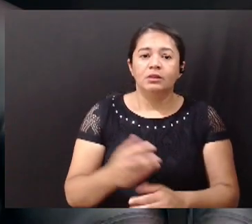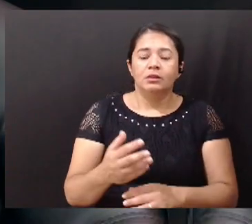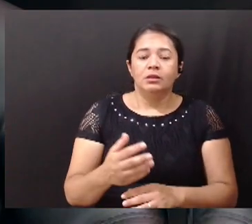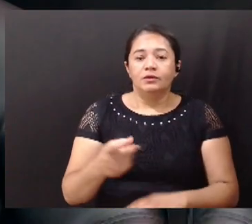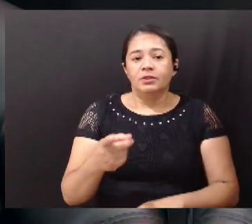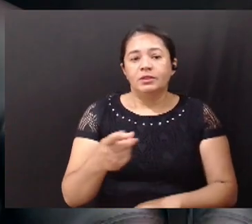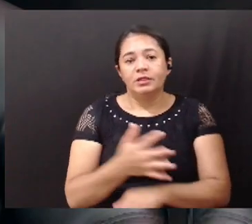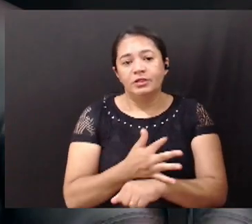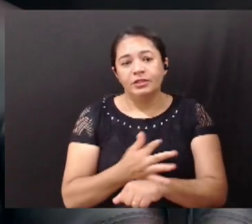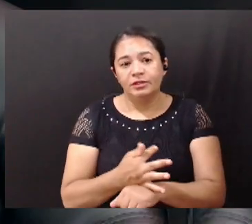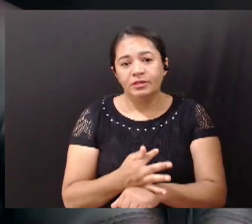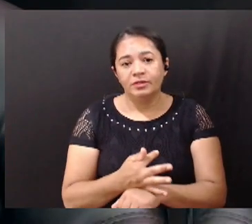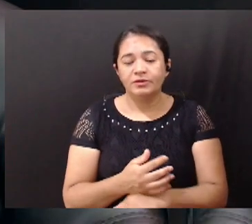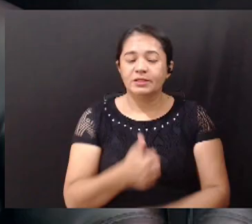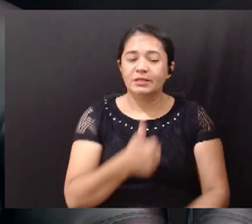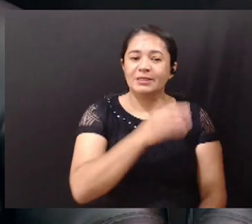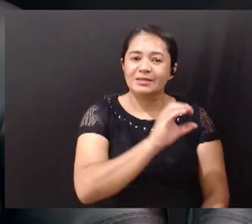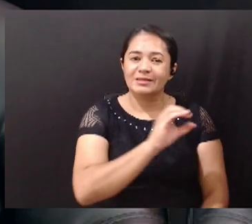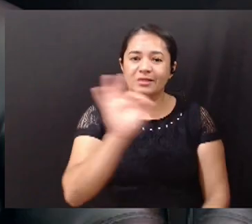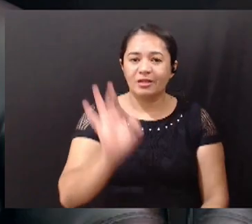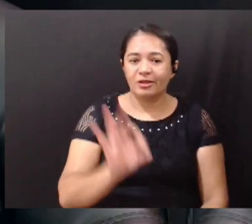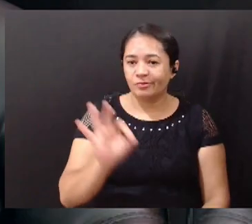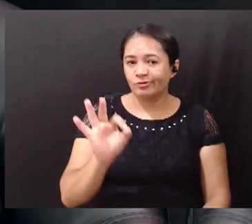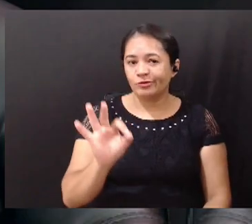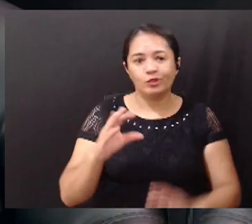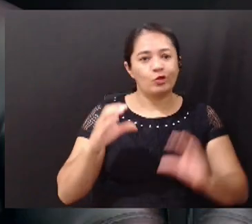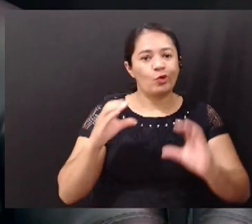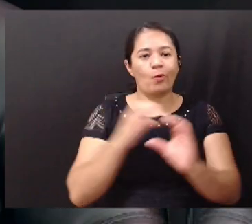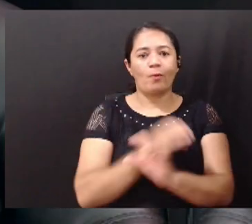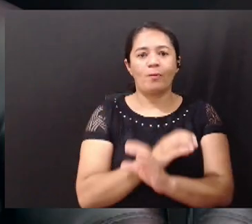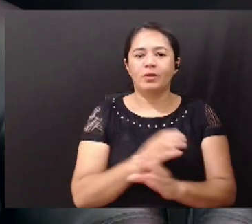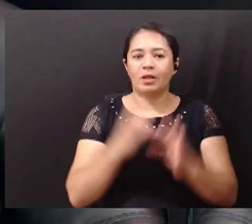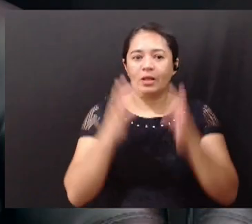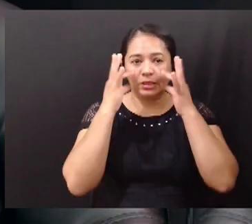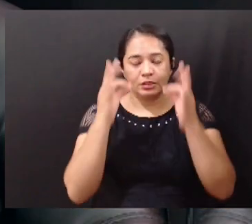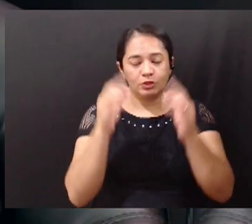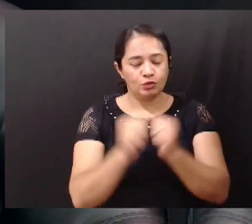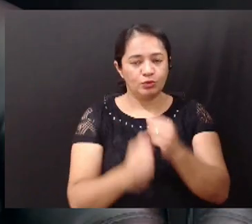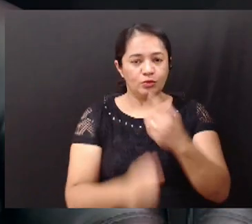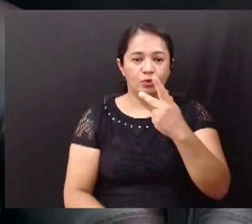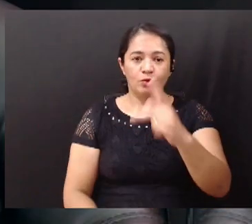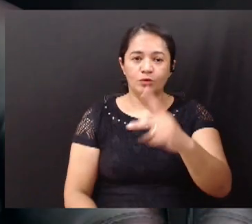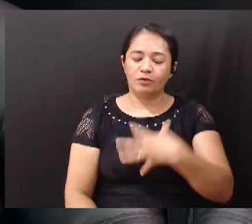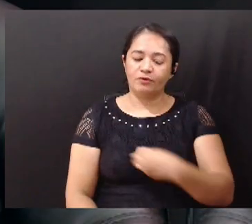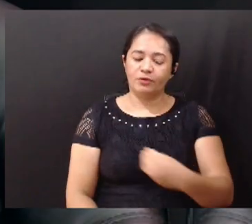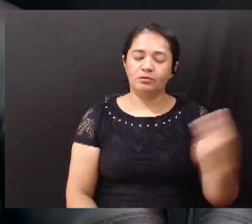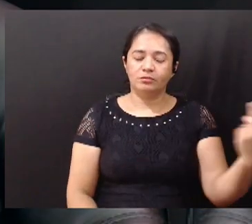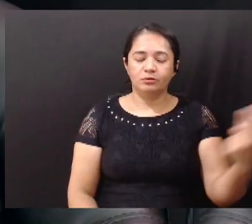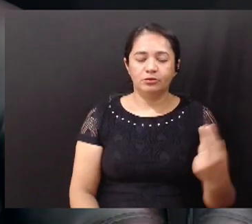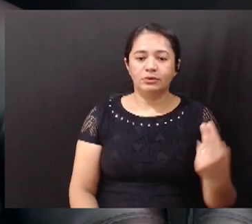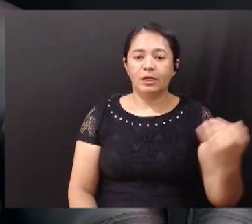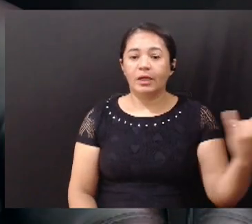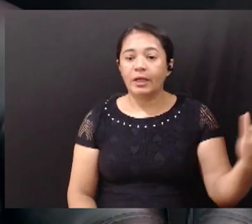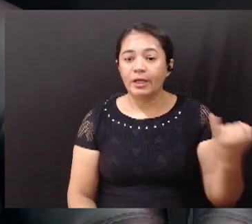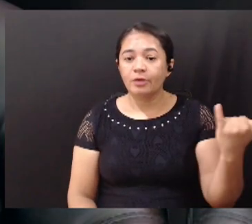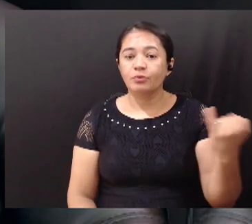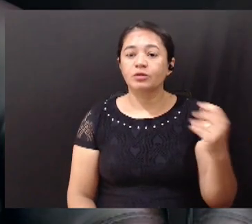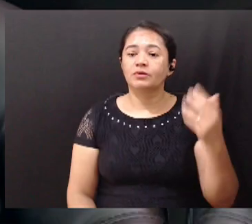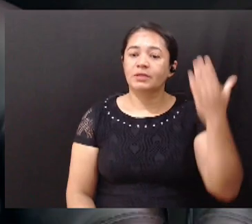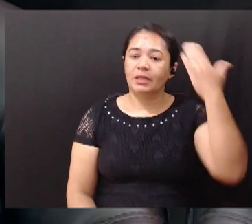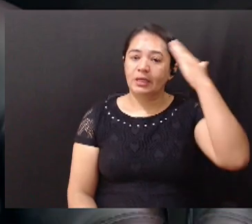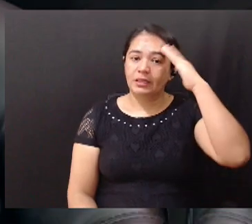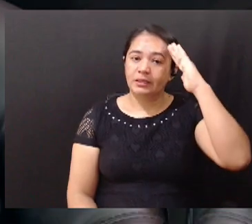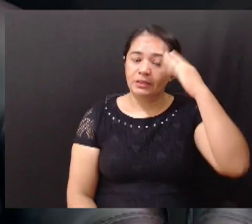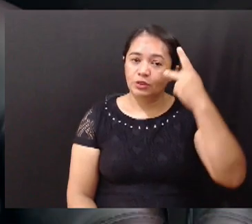estar 100% ou integralmente em atenção com o seu filho, né? Então, é importante que você entenda os seus limites, entenda que